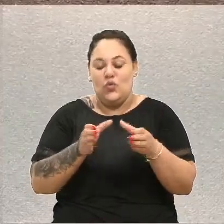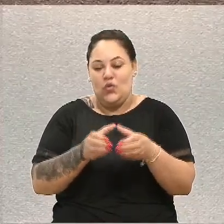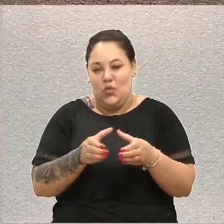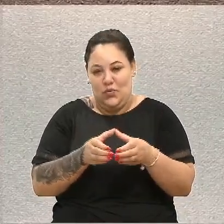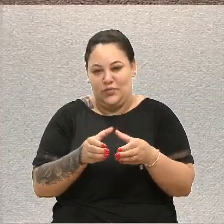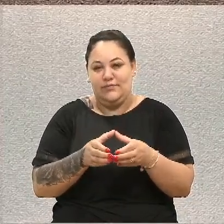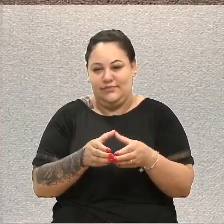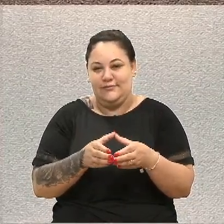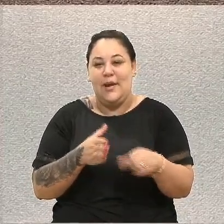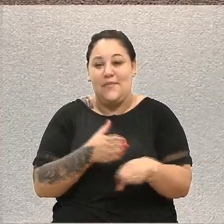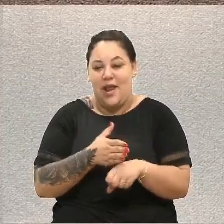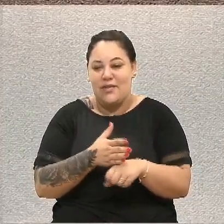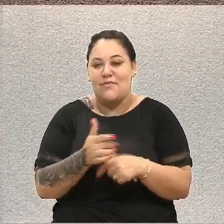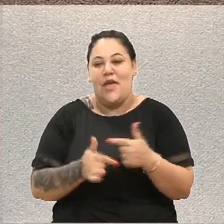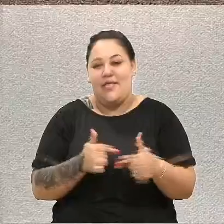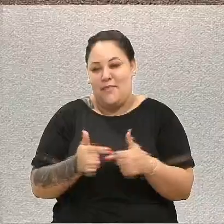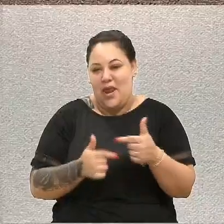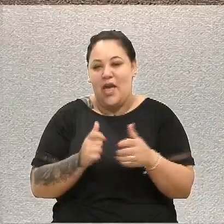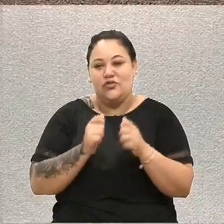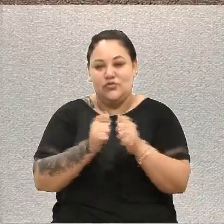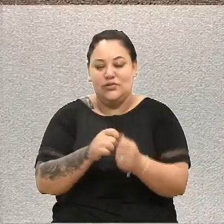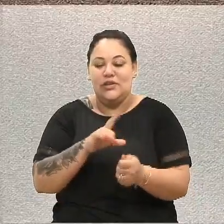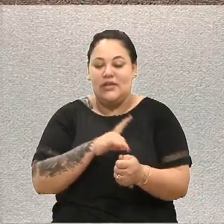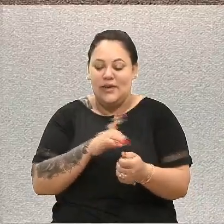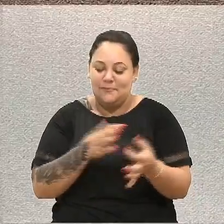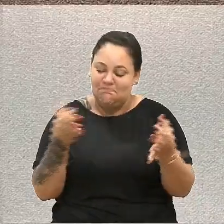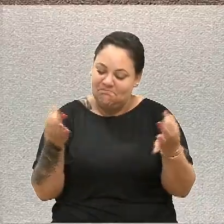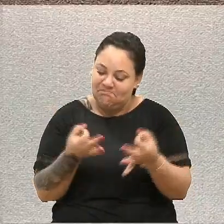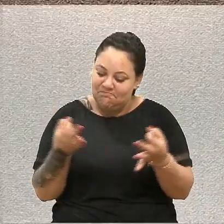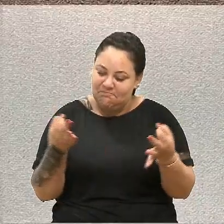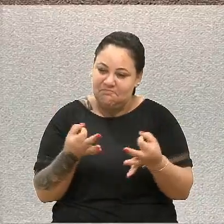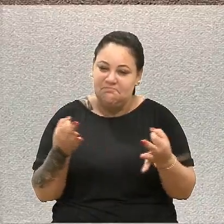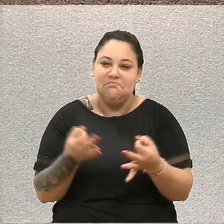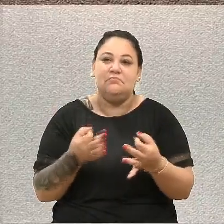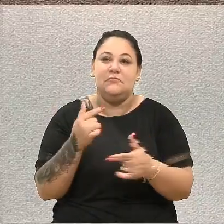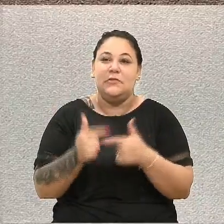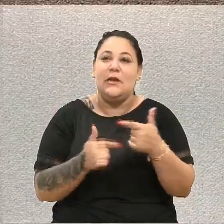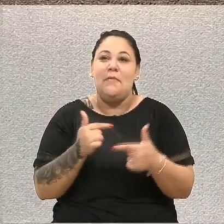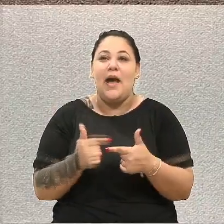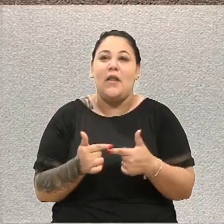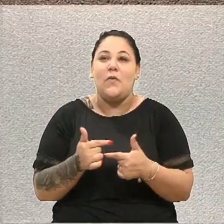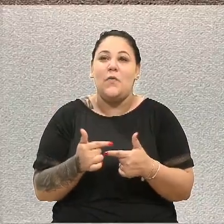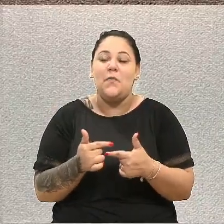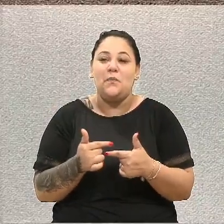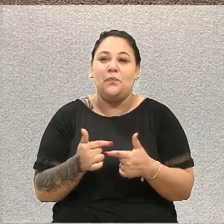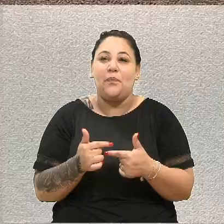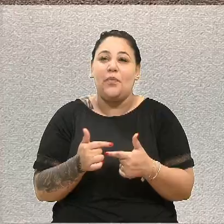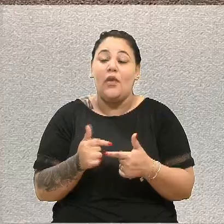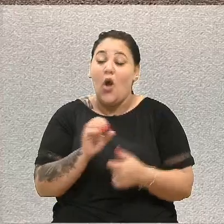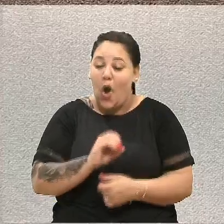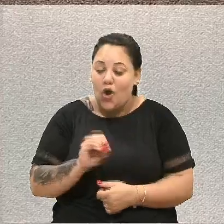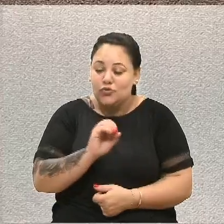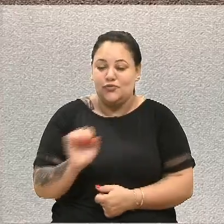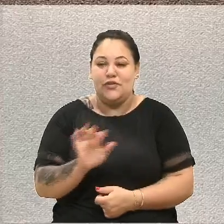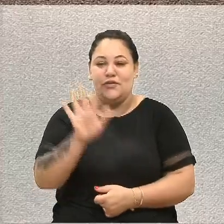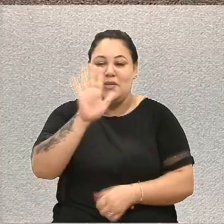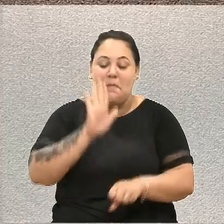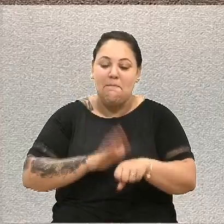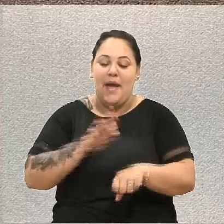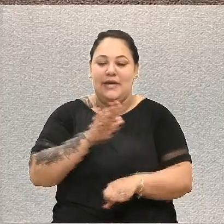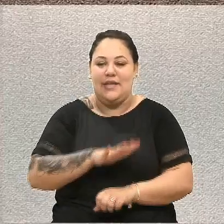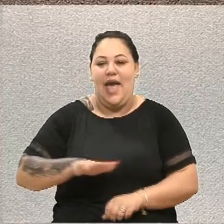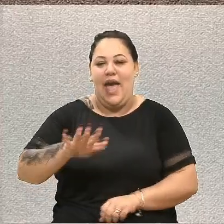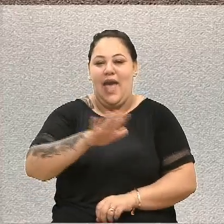diretoria, né, que tem uma profícua gestão, né, valorizando cada vez mais a